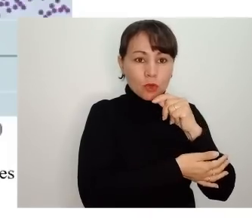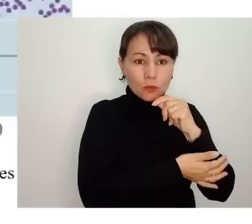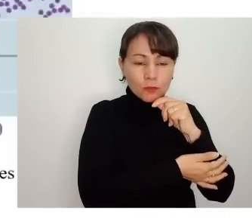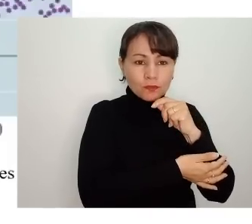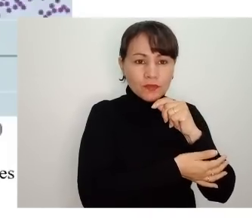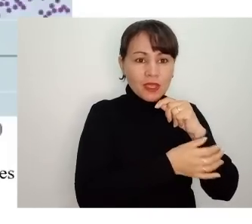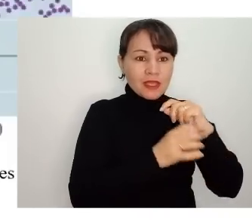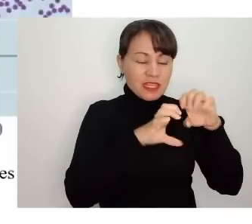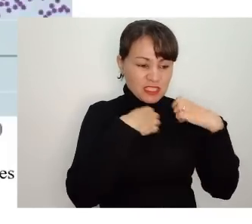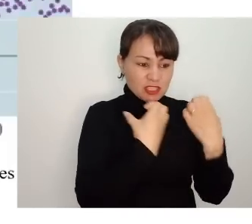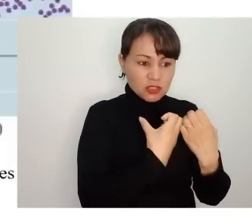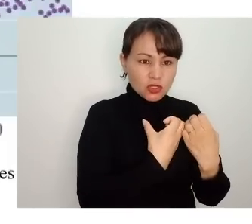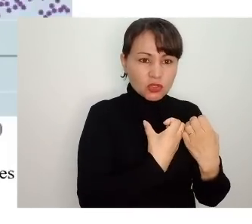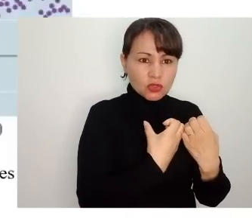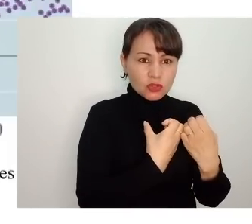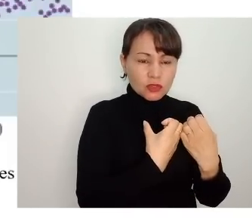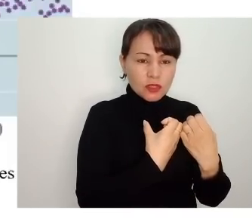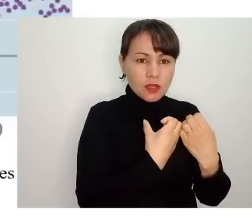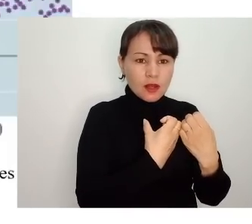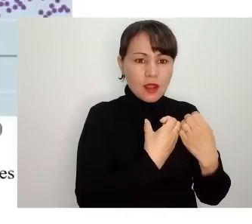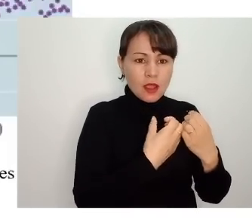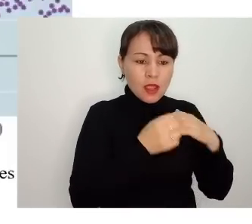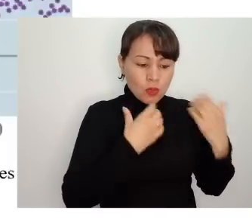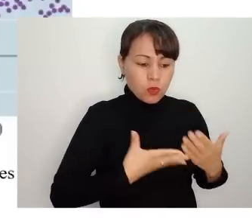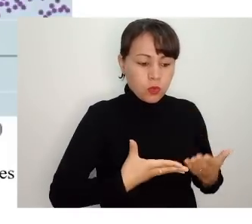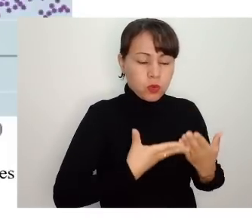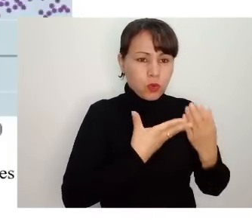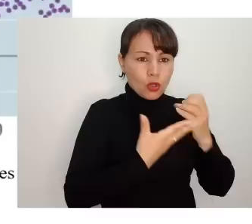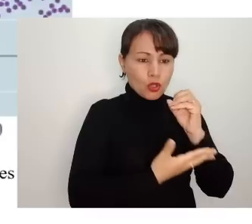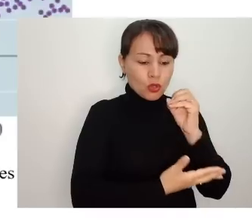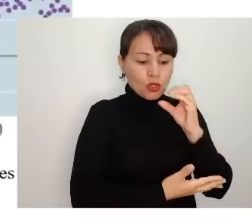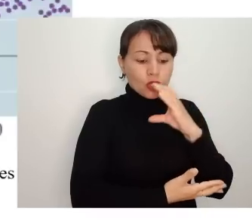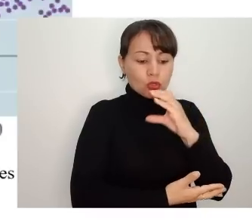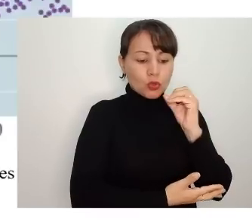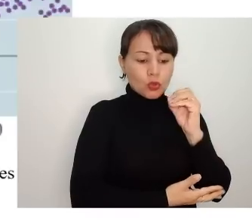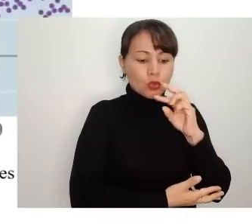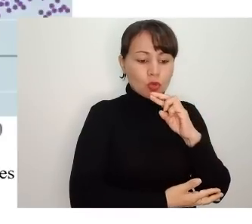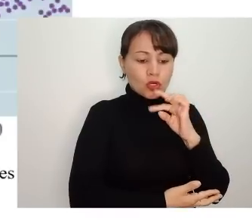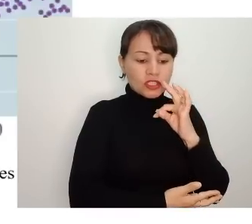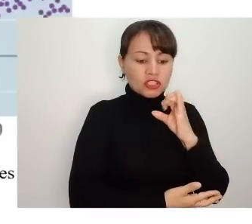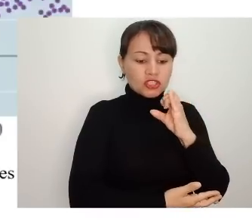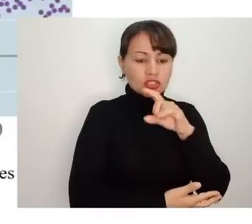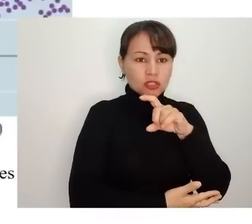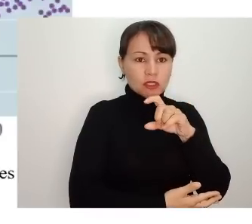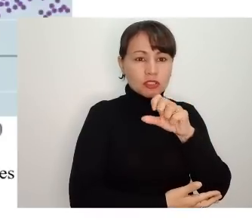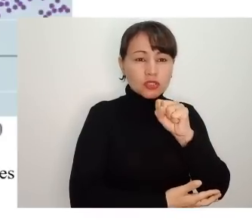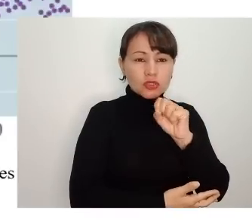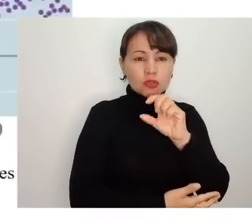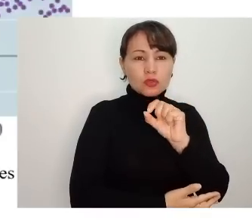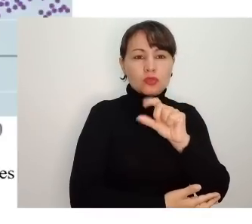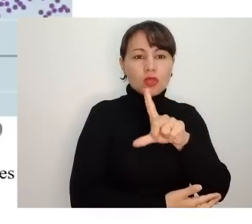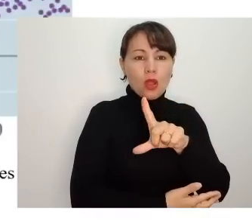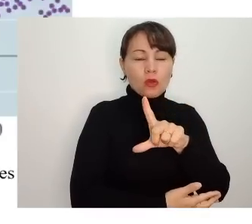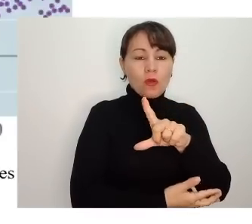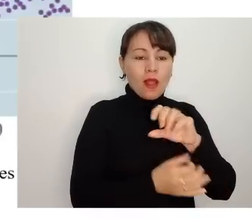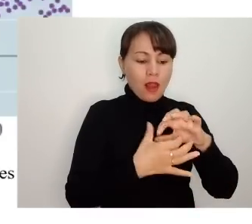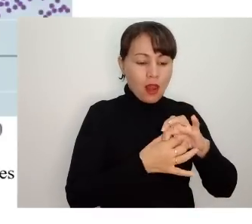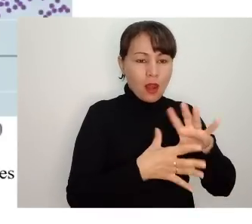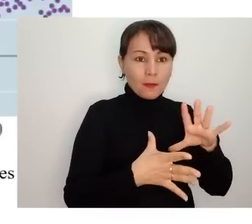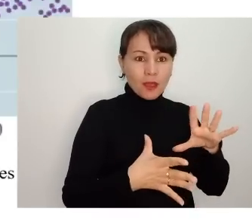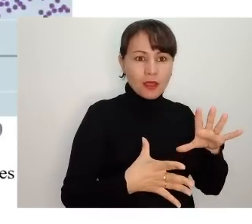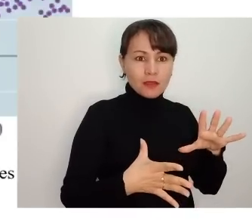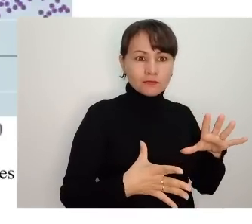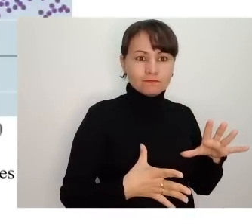localizado o hipocampo, né, nessa estrutura aqui, e o cortisol inibe as sinapses. Se inibe as sinapses,